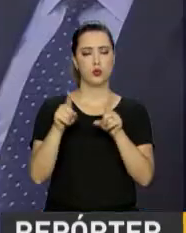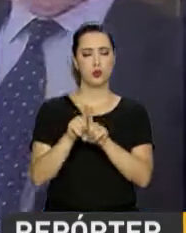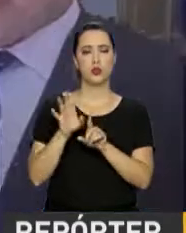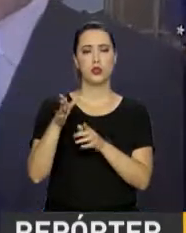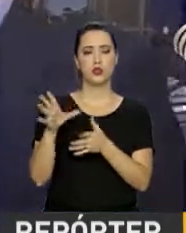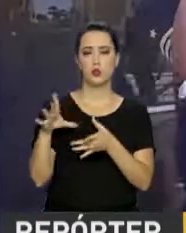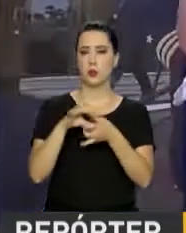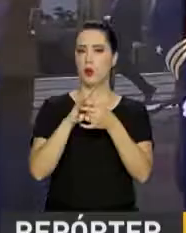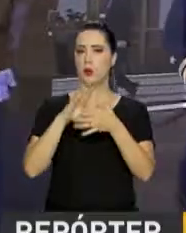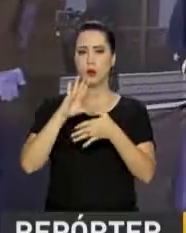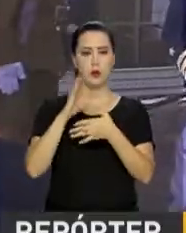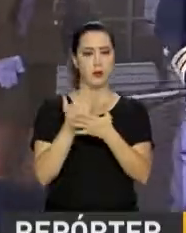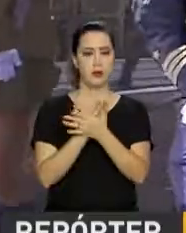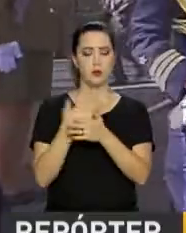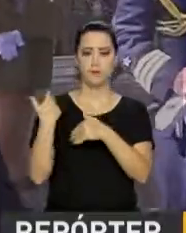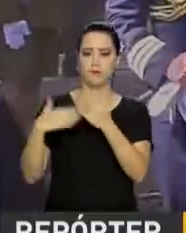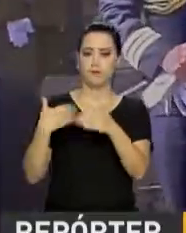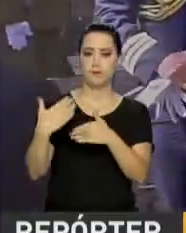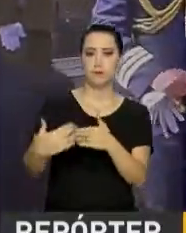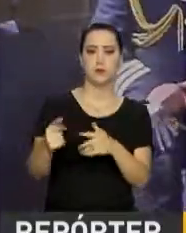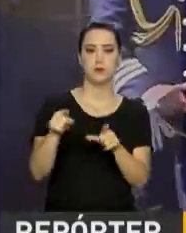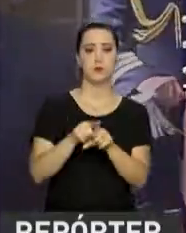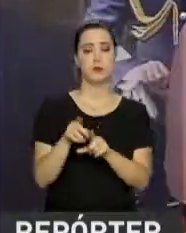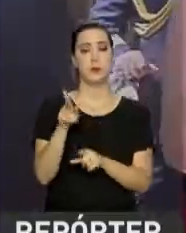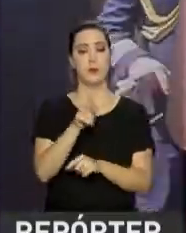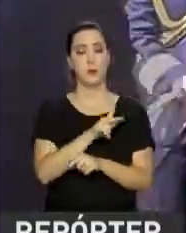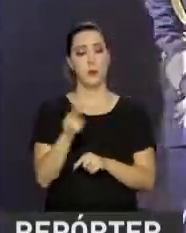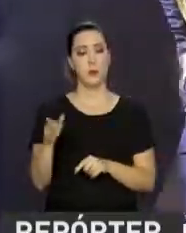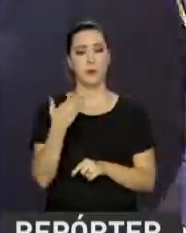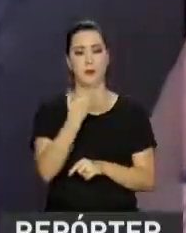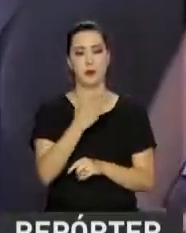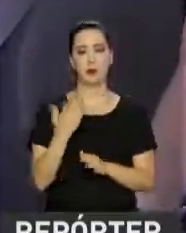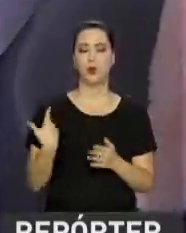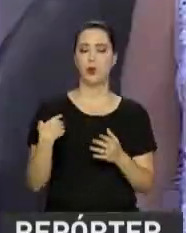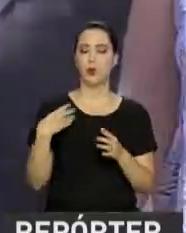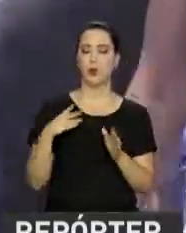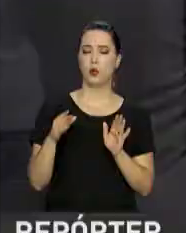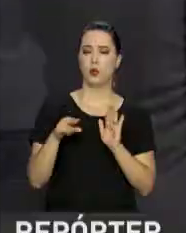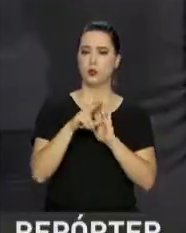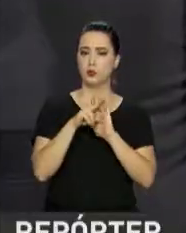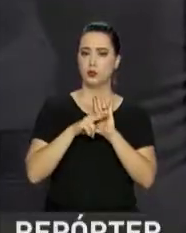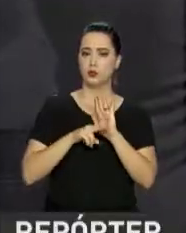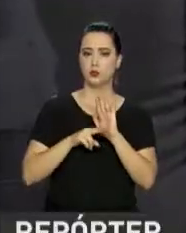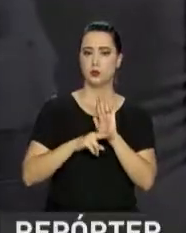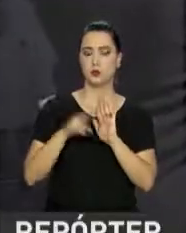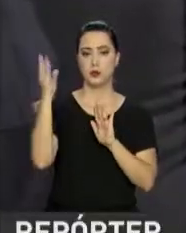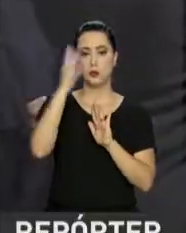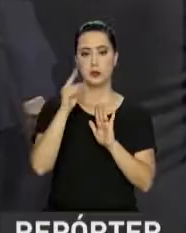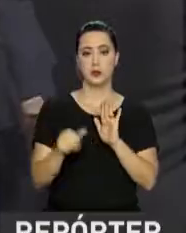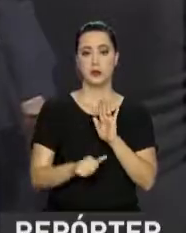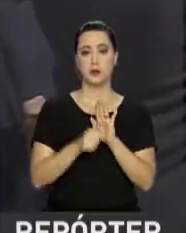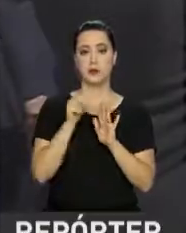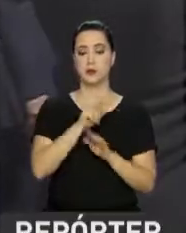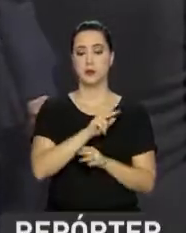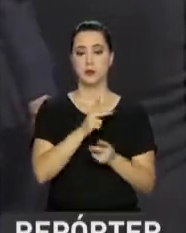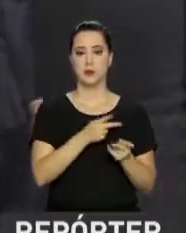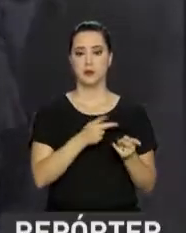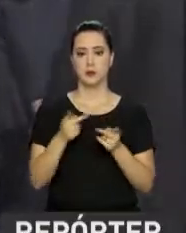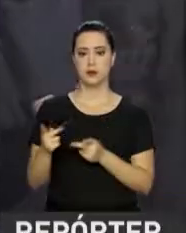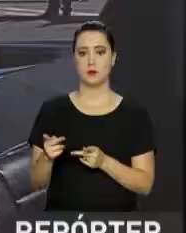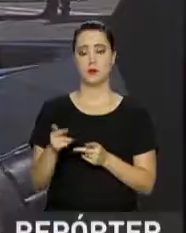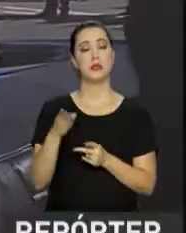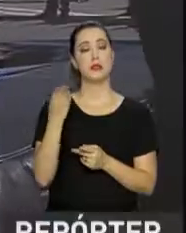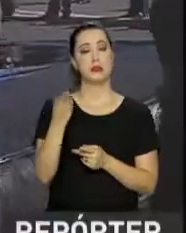tempo tanto que o presidente do país vizinho sebastian pinheira incluiu o brasil na primeira visita bilateral ao exterior após